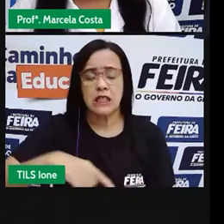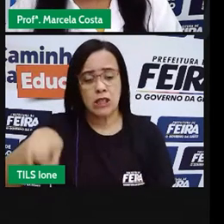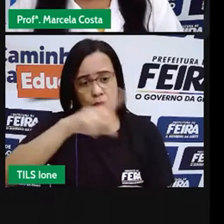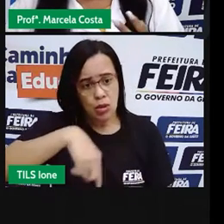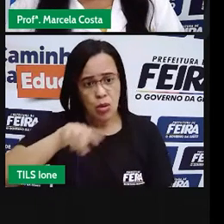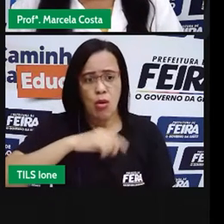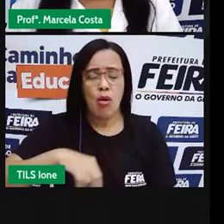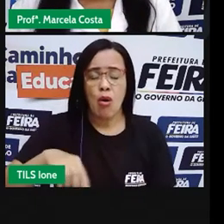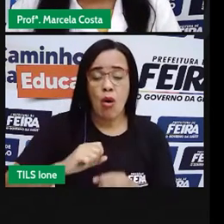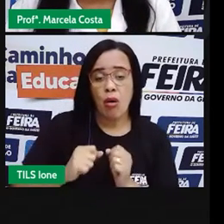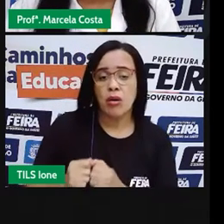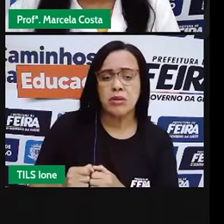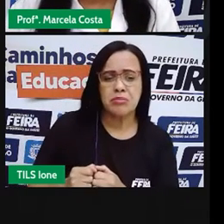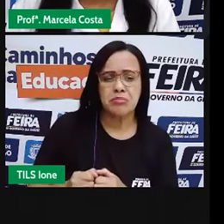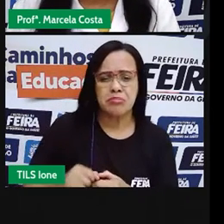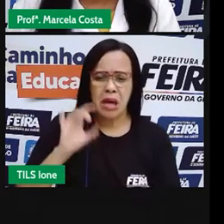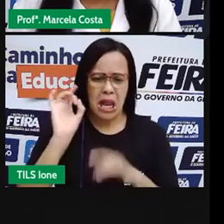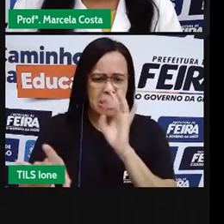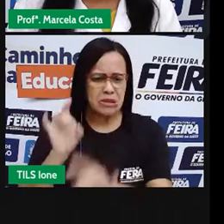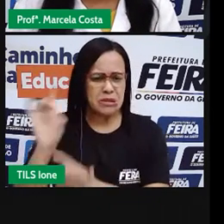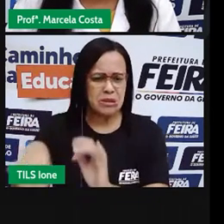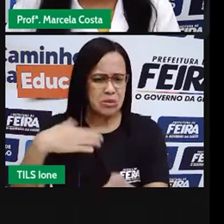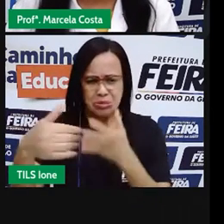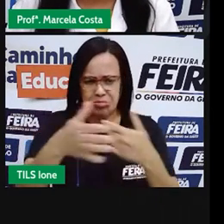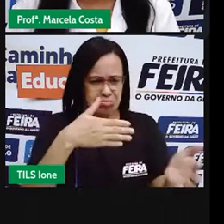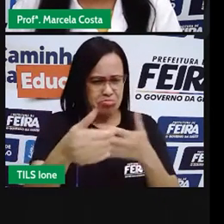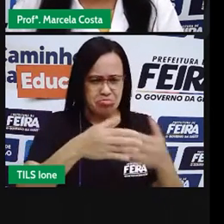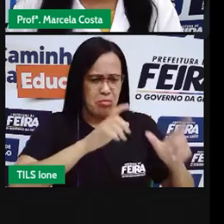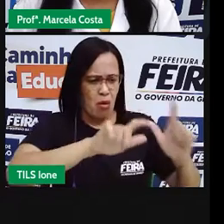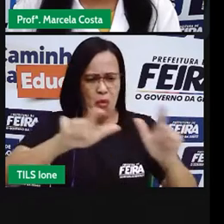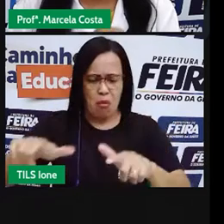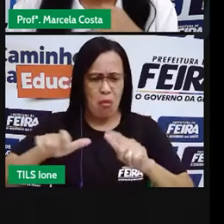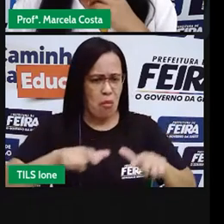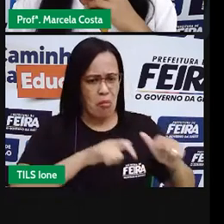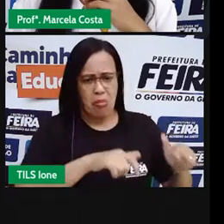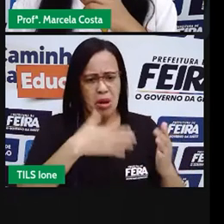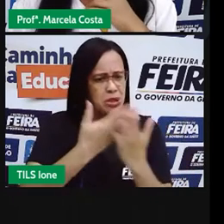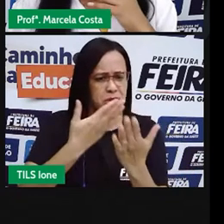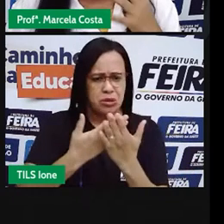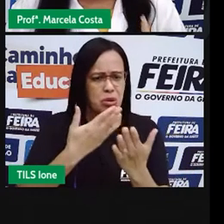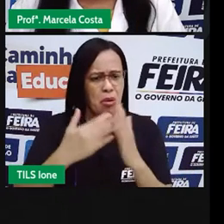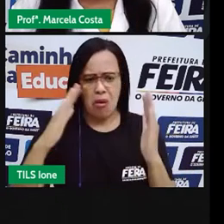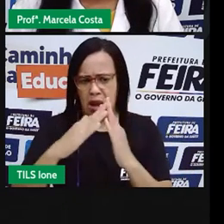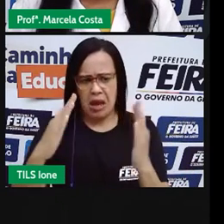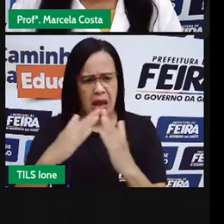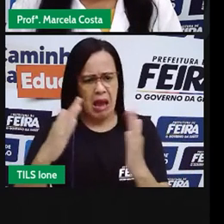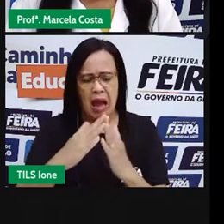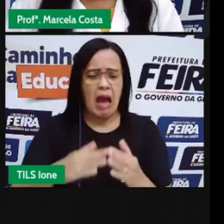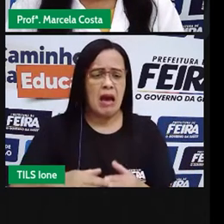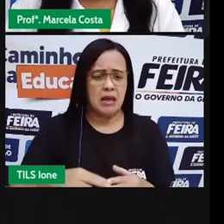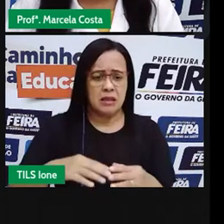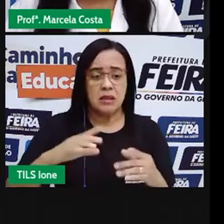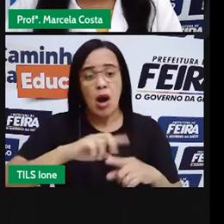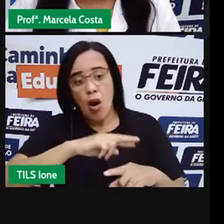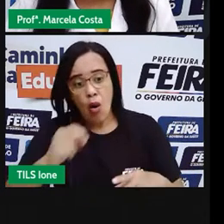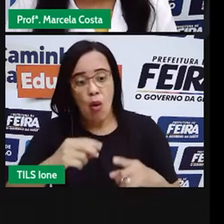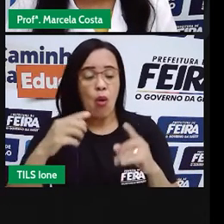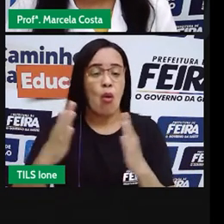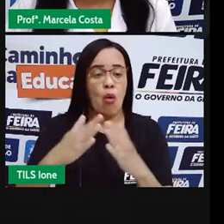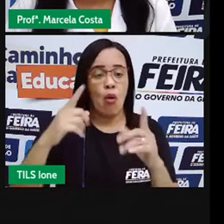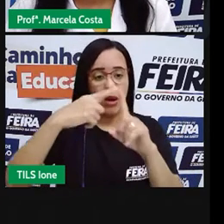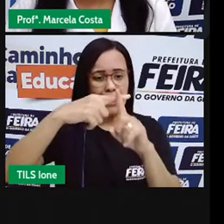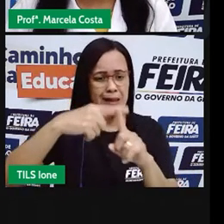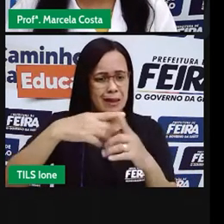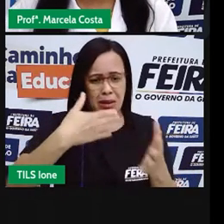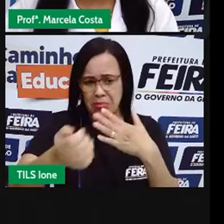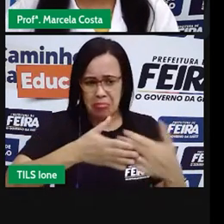boa na escola na igreja na rua da padaria onde você